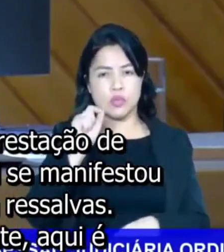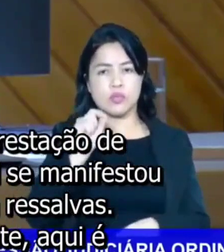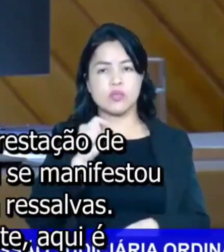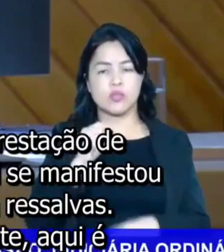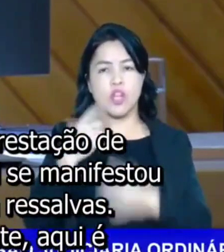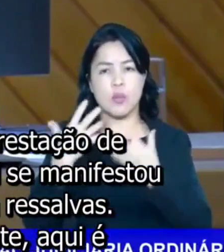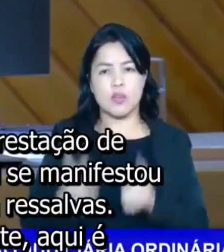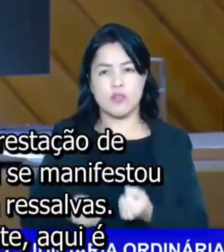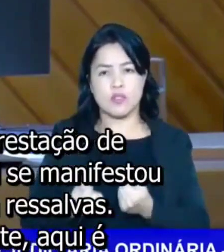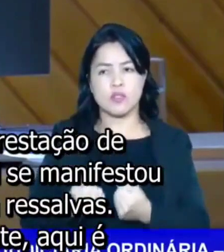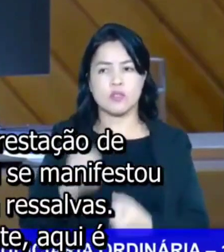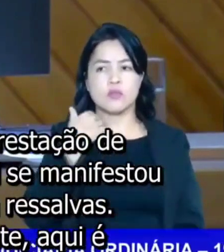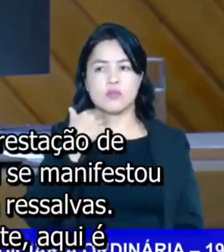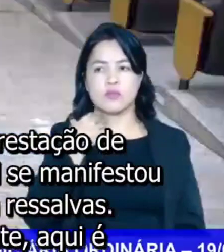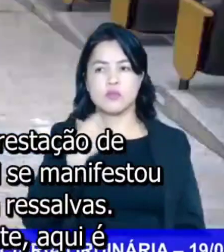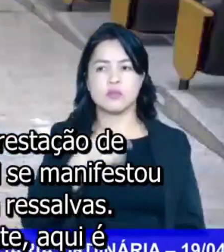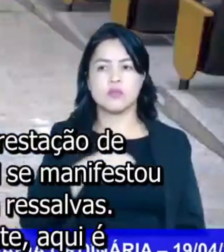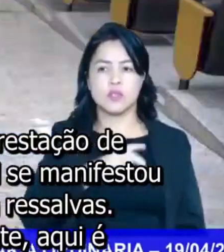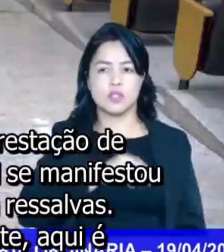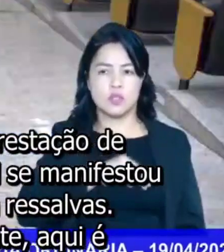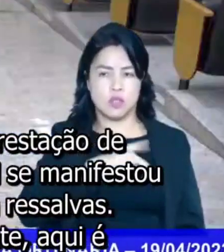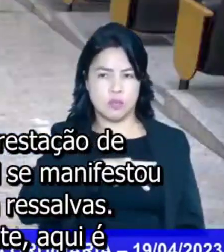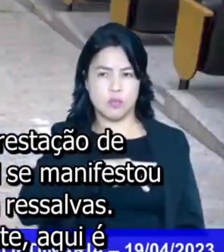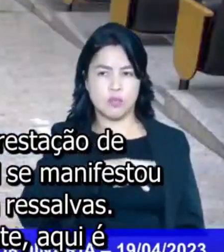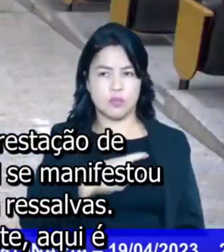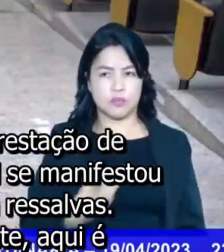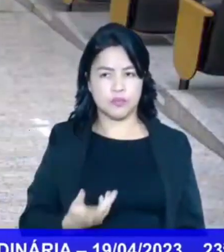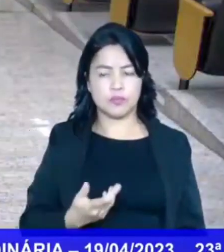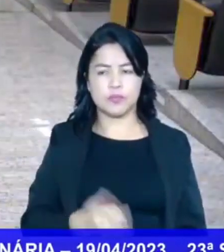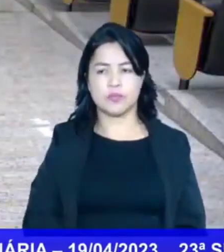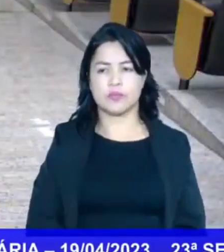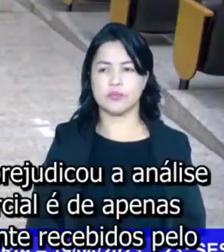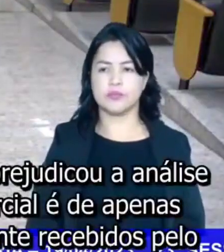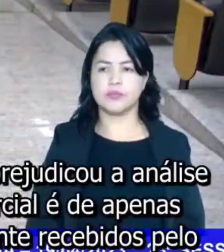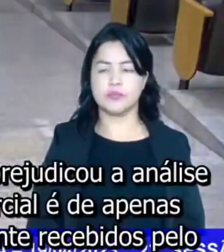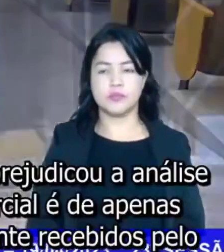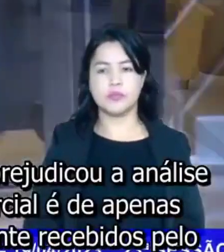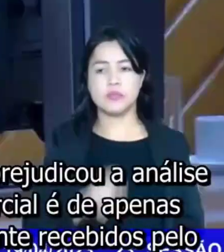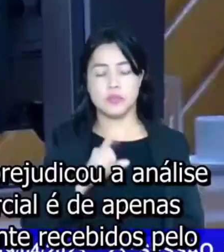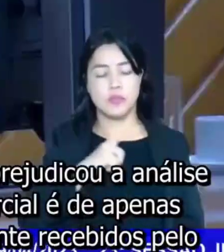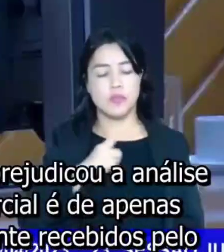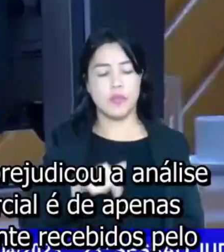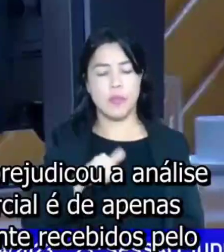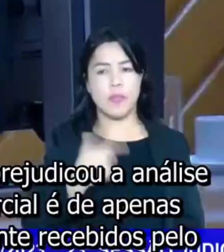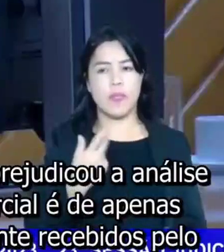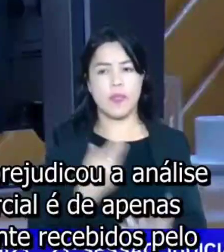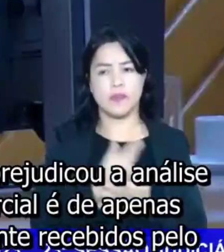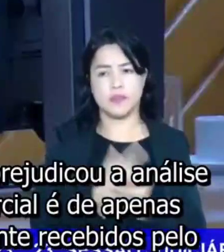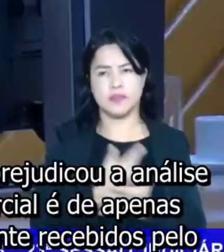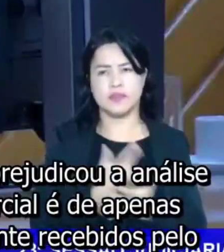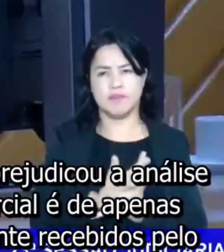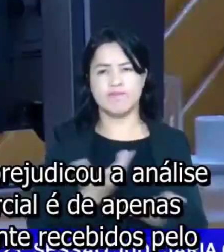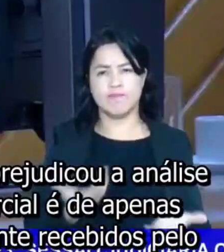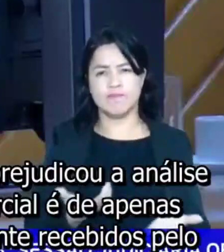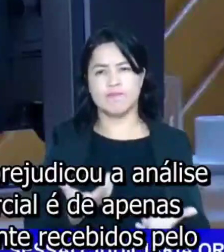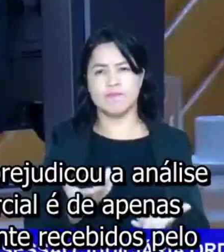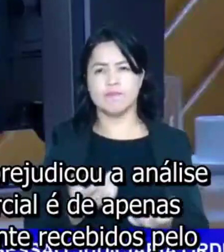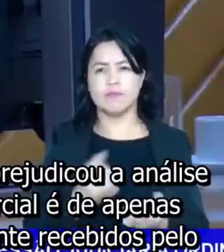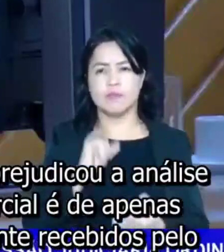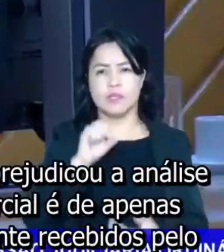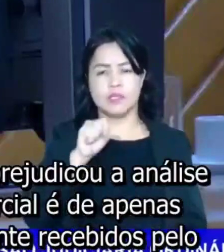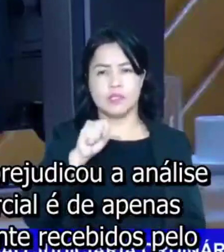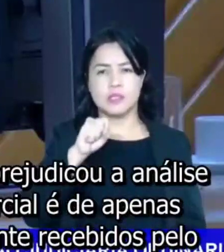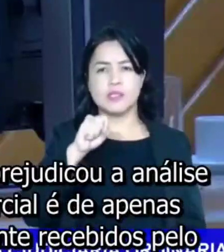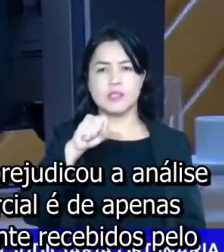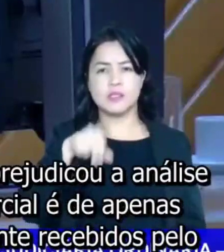relatório. Ministério Público. Senhor presidente, aqui o caso também é de uma falha À sua mesa, insanável, Dr. mas